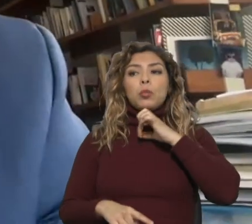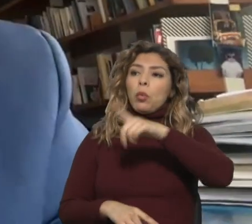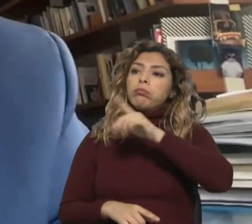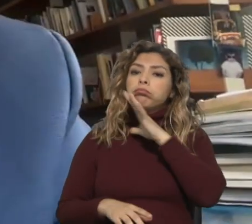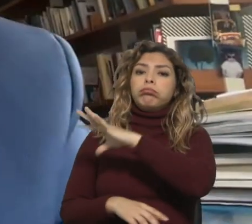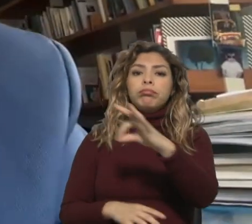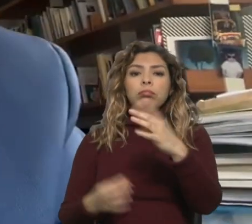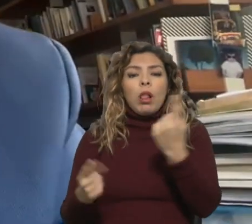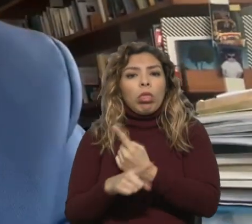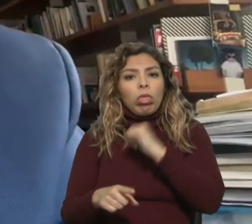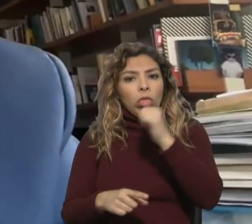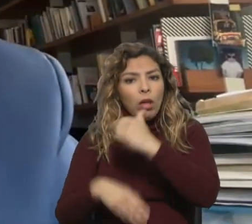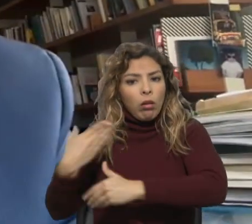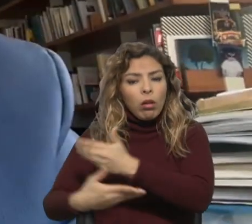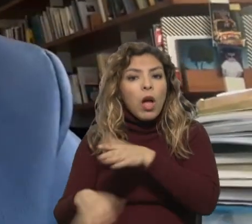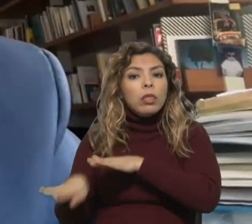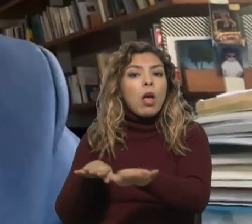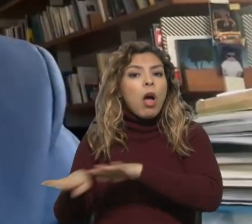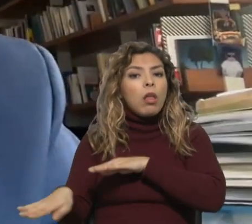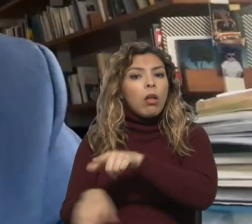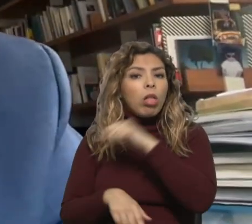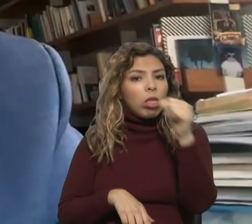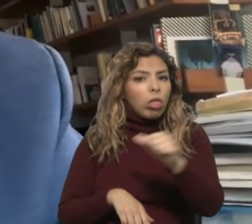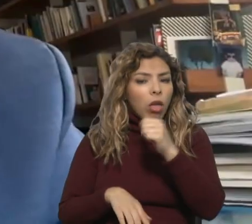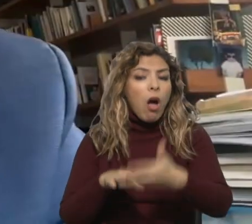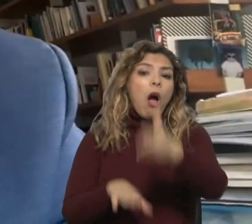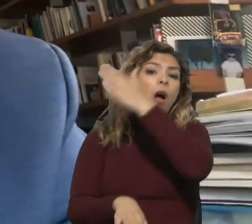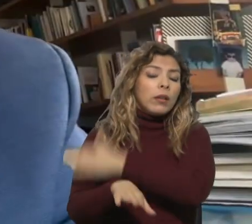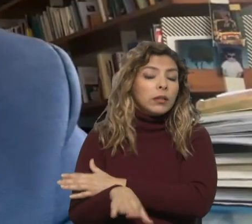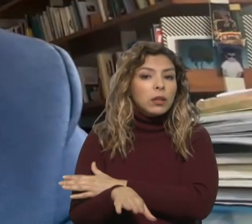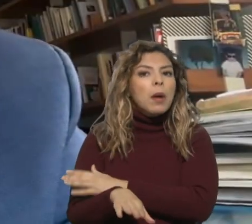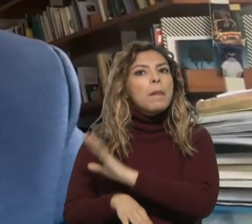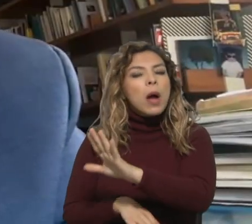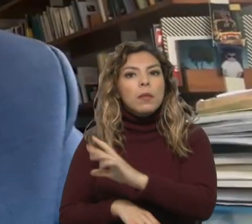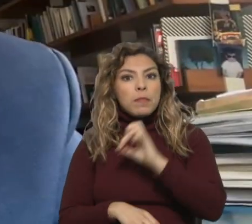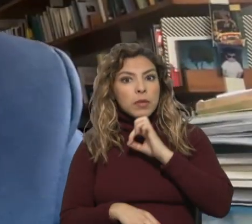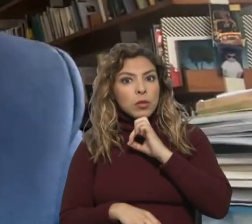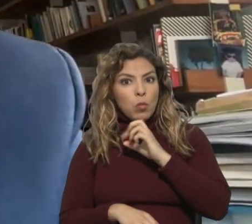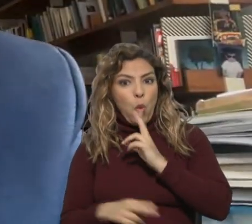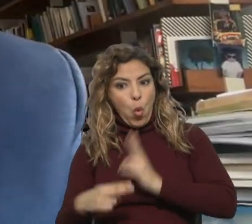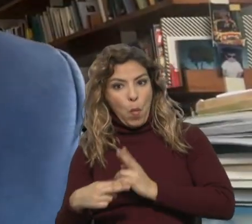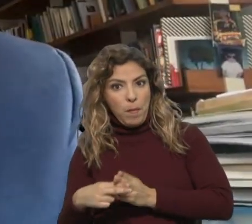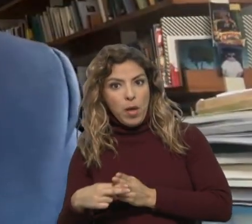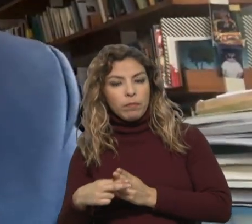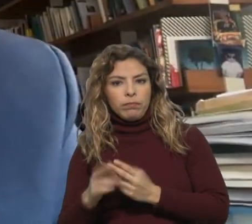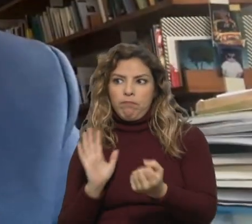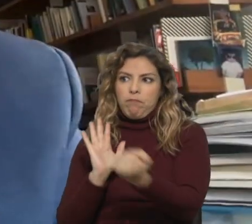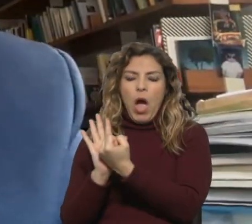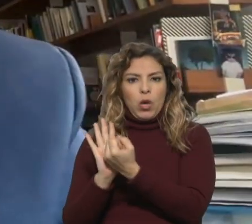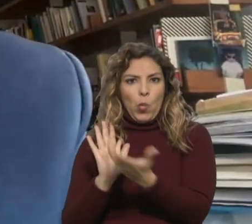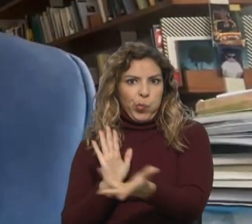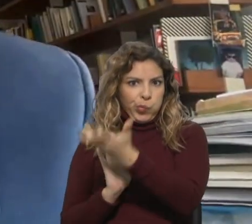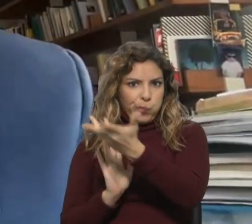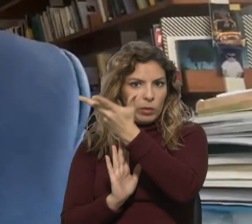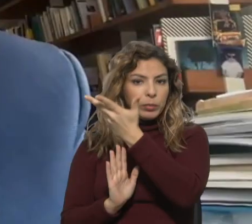até tendencialmente italiano, que era o que acontecia anteriormente, mas o Bispo de Roma tem um significado, primeiro simbólico, relativamente a toda a